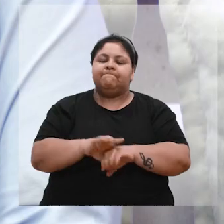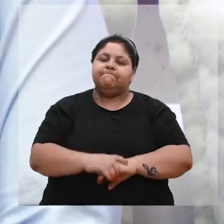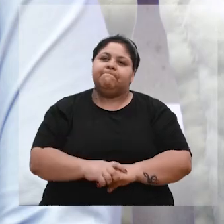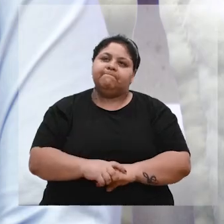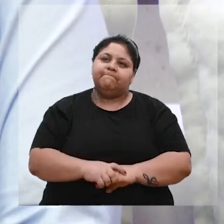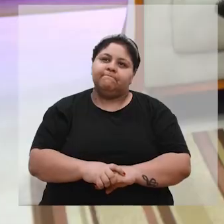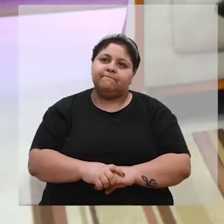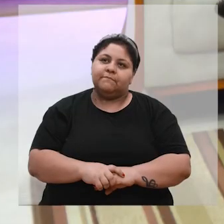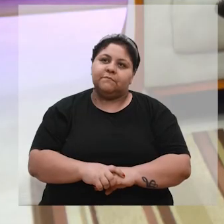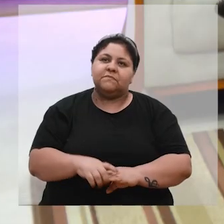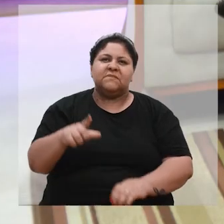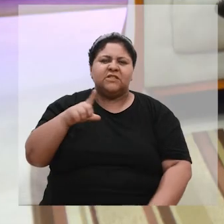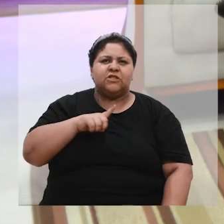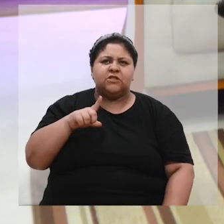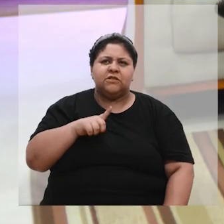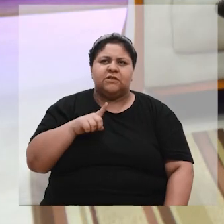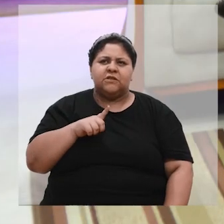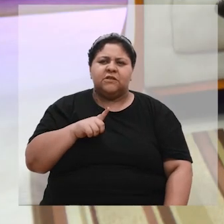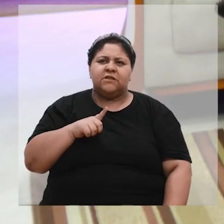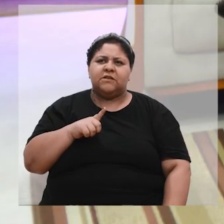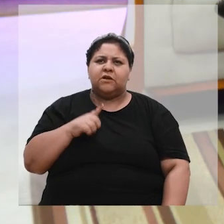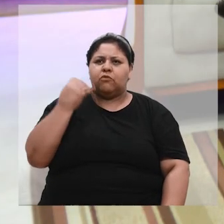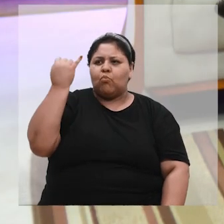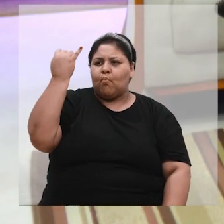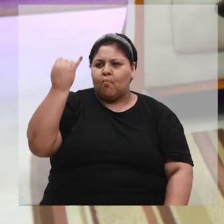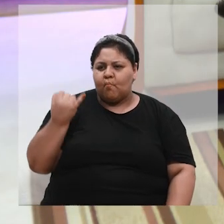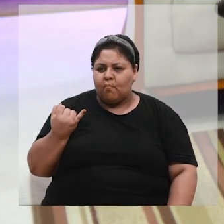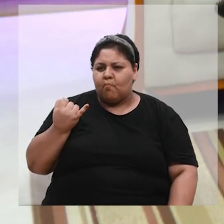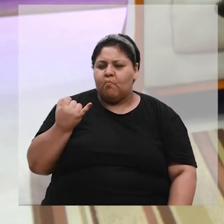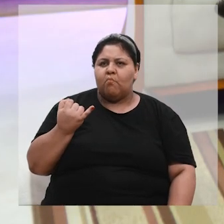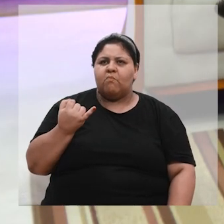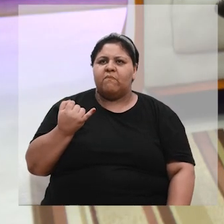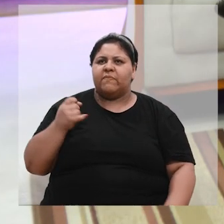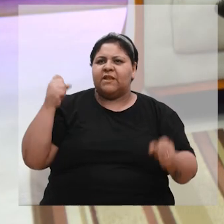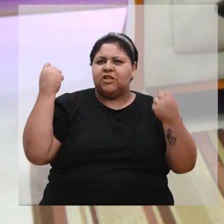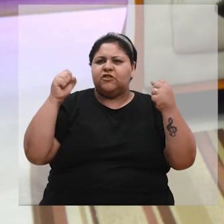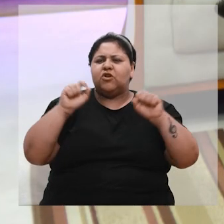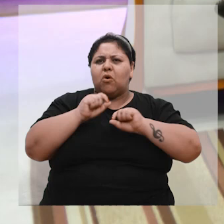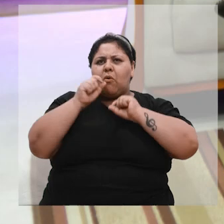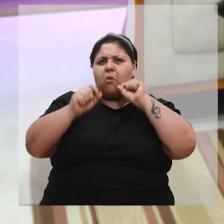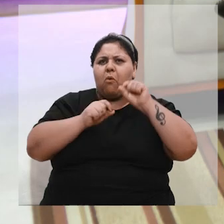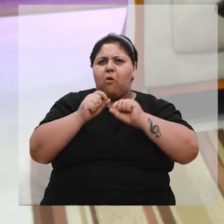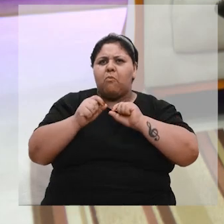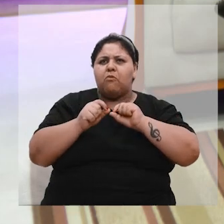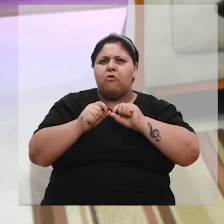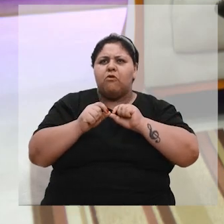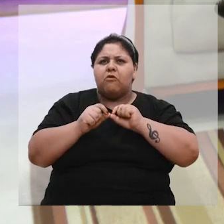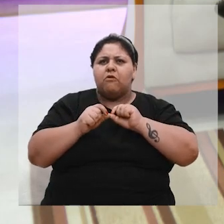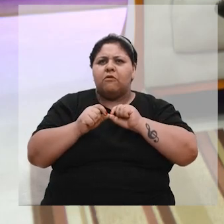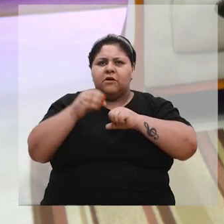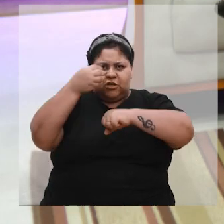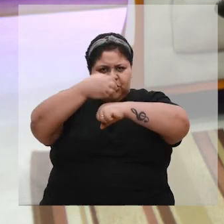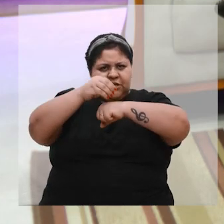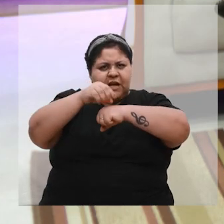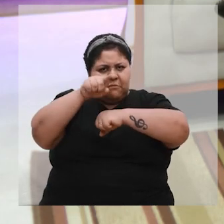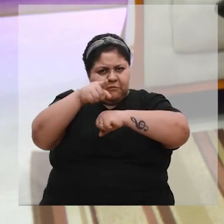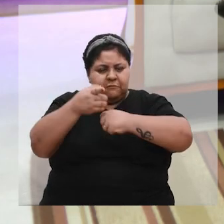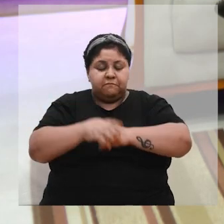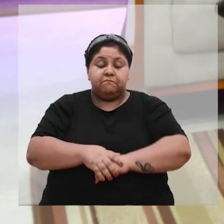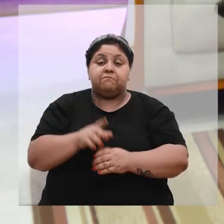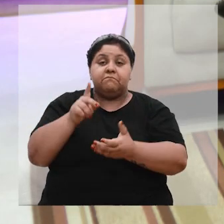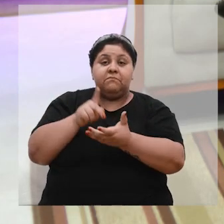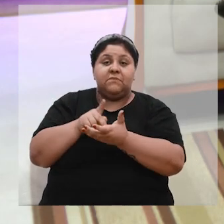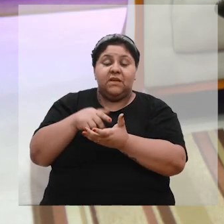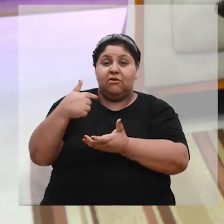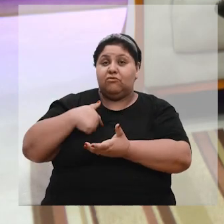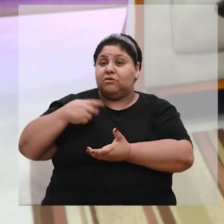então... Milena, tu teve que se adequar a uma dieta, trazer atividade física, isso foi te orientado quando tu passou pelo